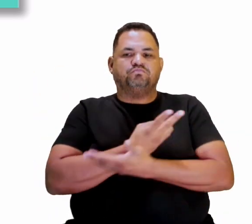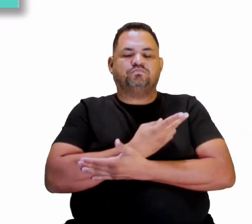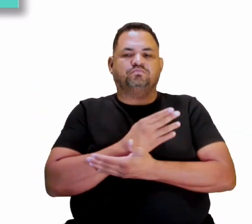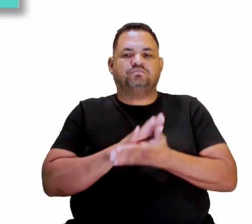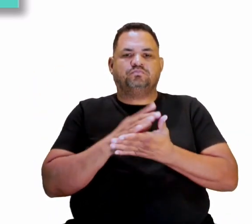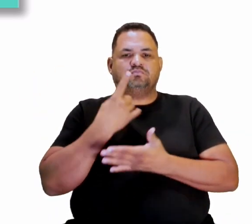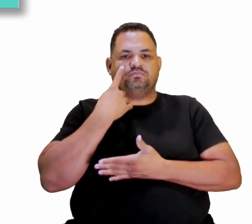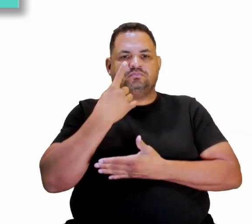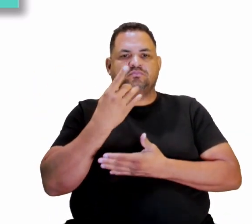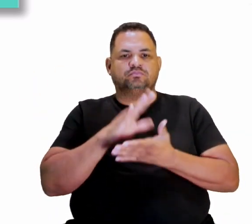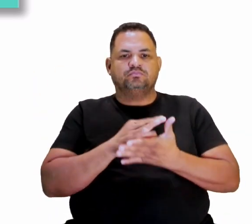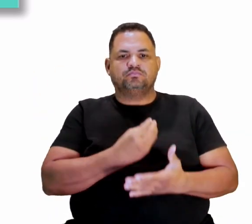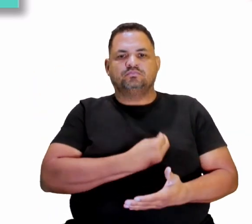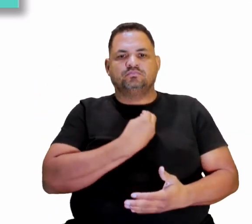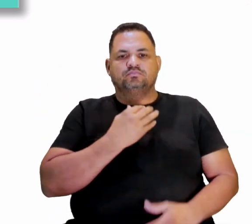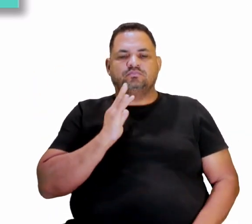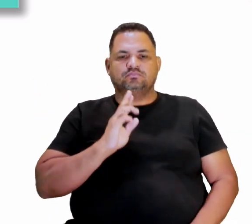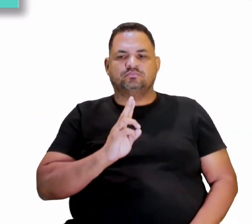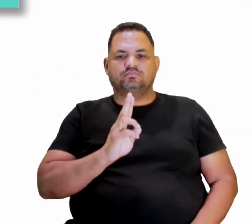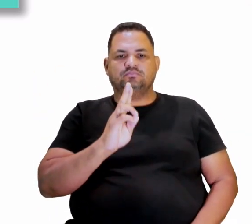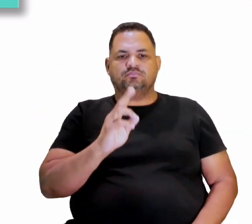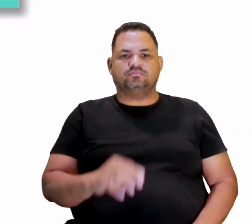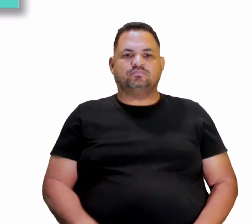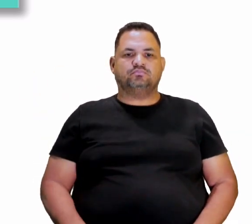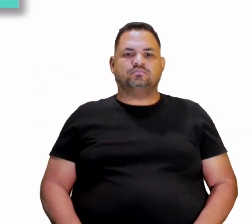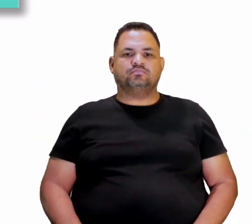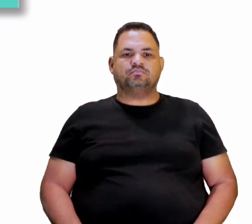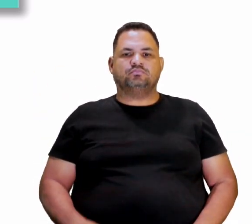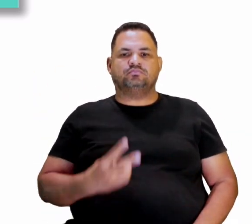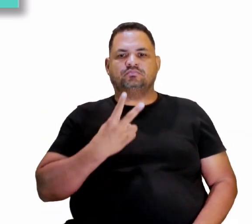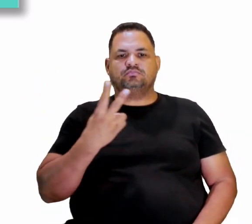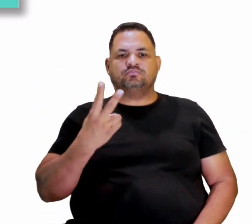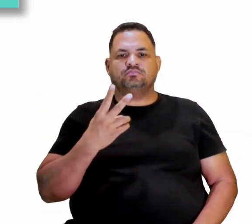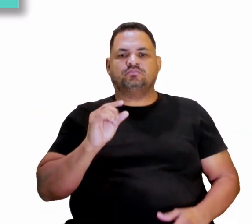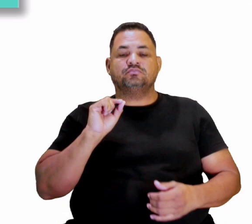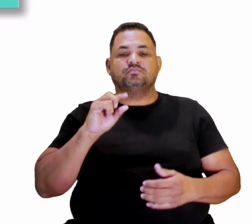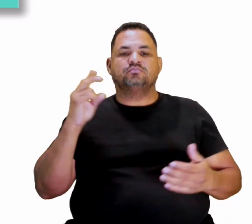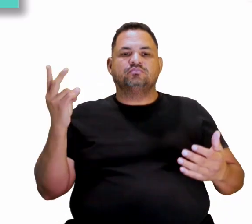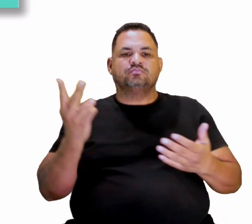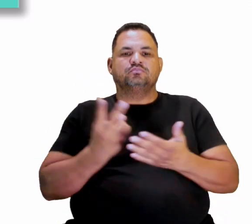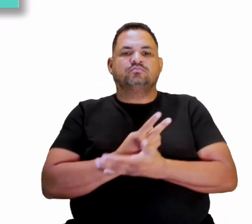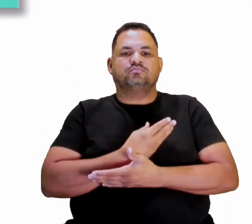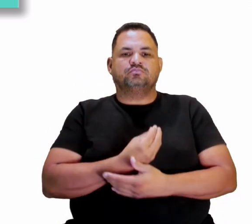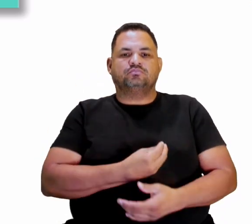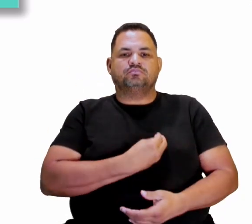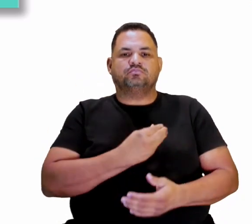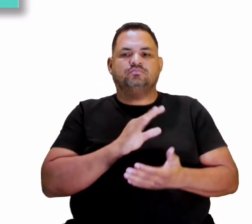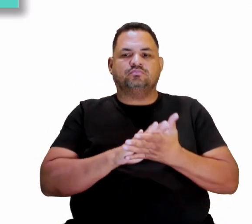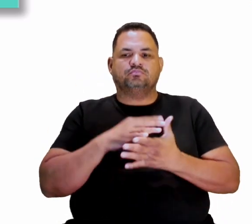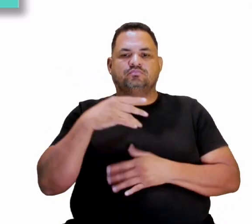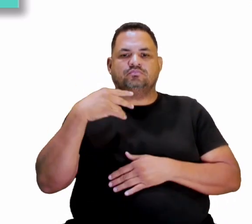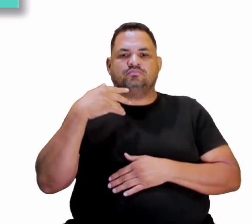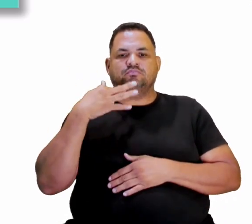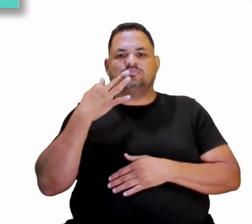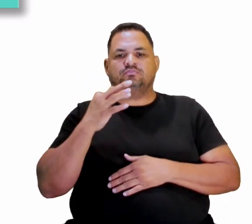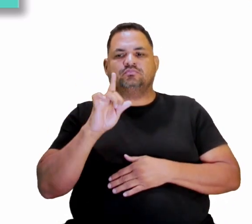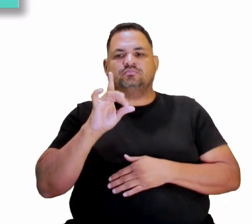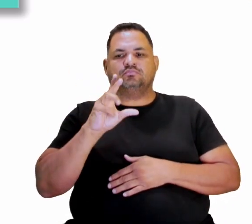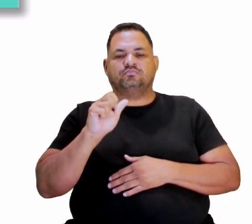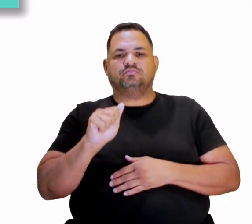Onde a gente viu o Present Continuous. Parte 2, ações que acontecem no momento da